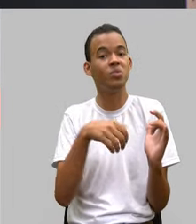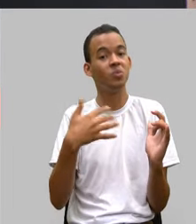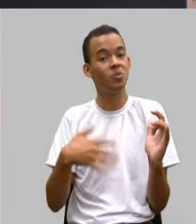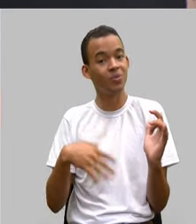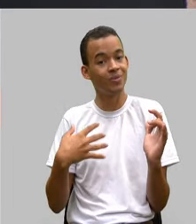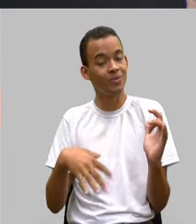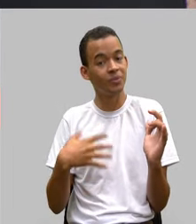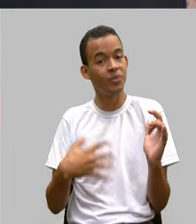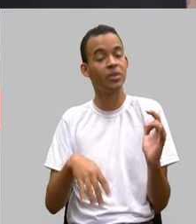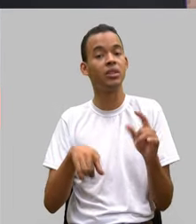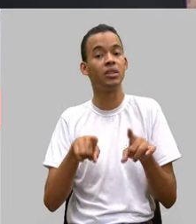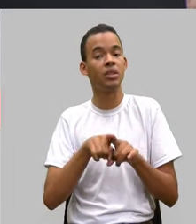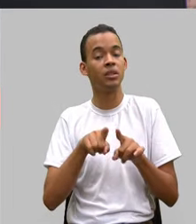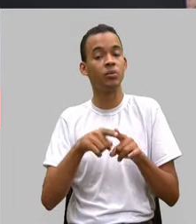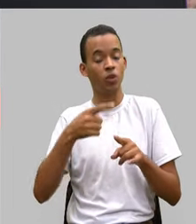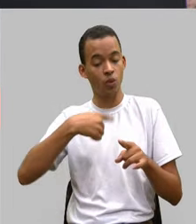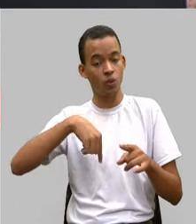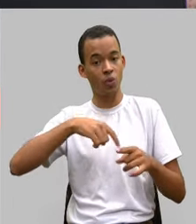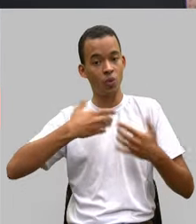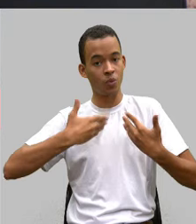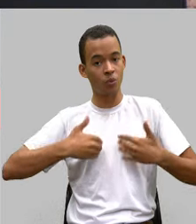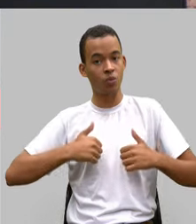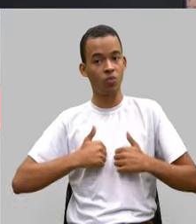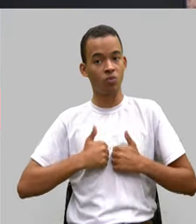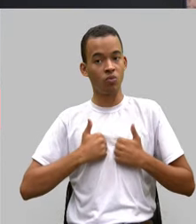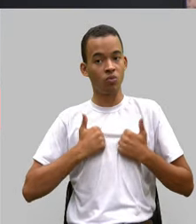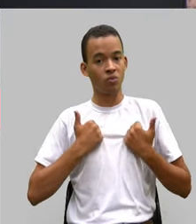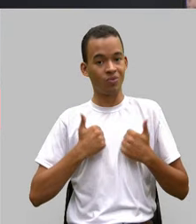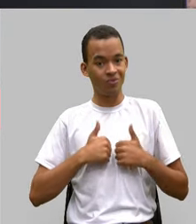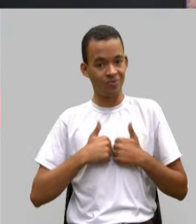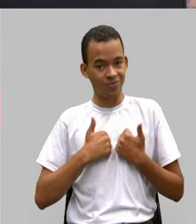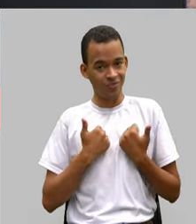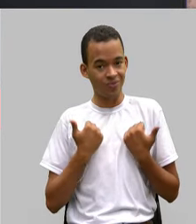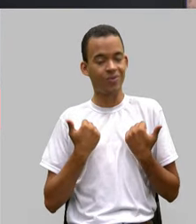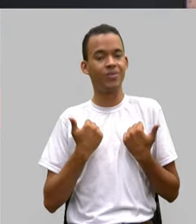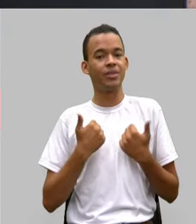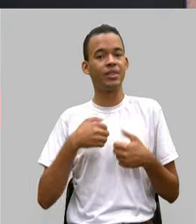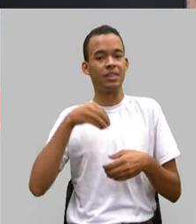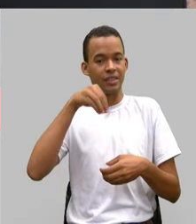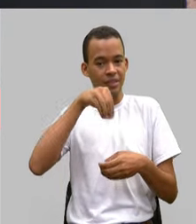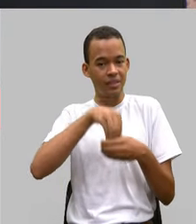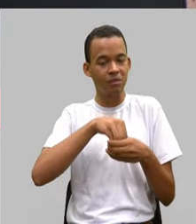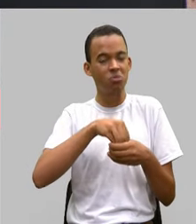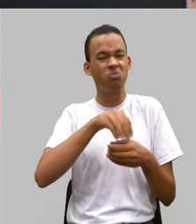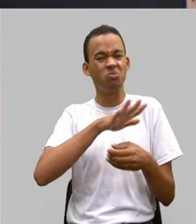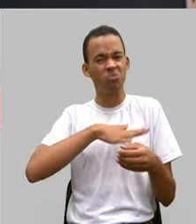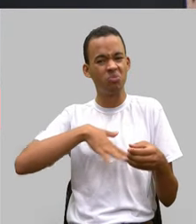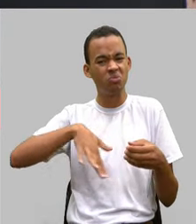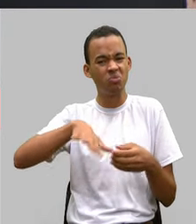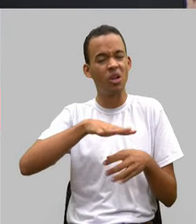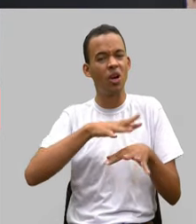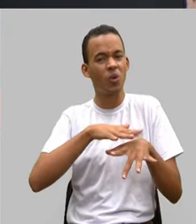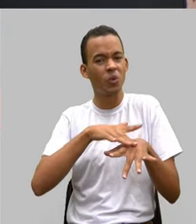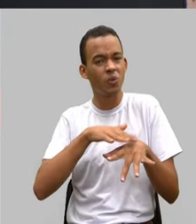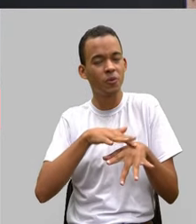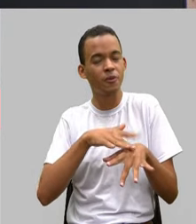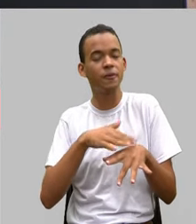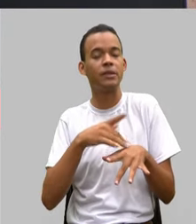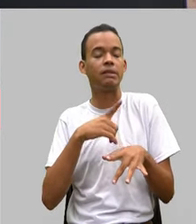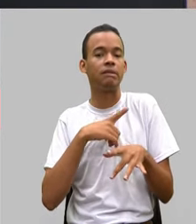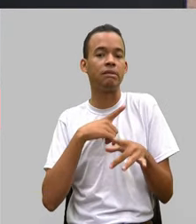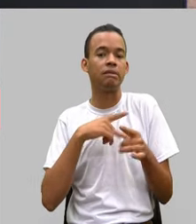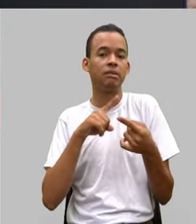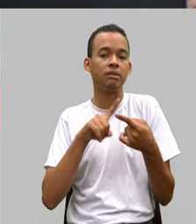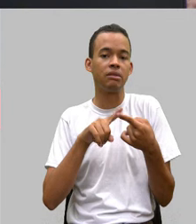o sistema imunológico é intimamente ligada todas as patologias que Eu tratei a vida toda entre elas as leucemias